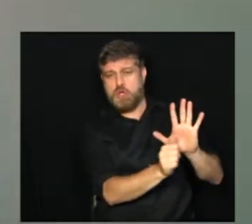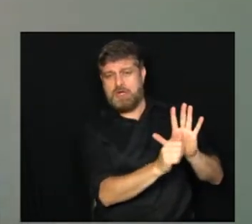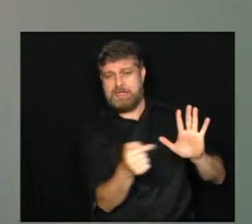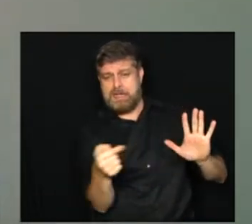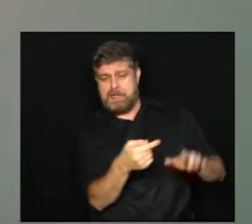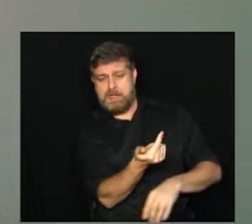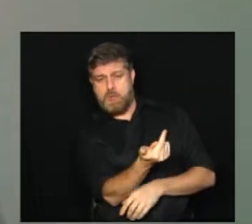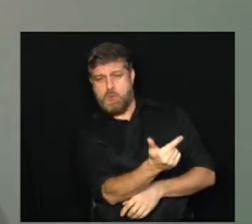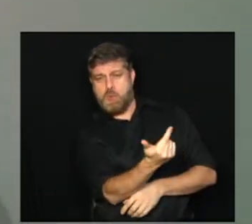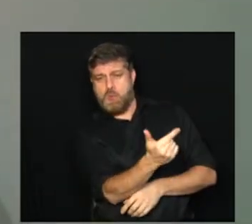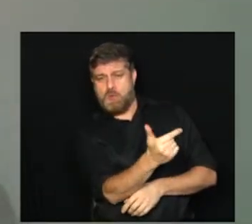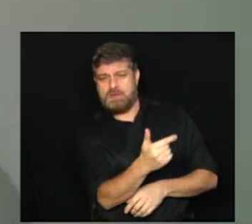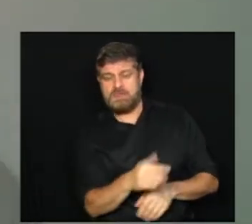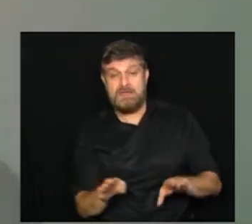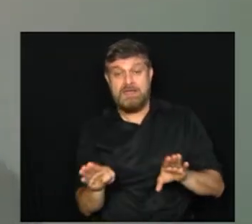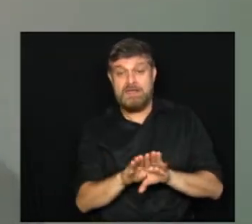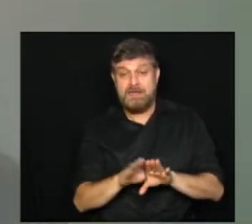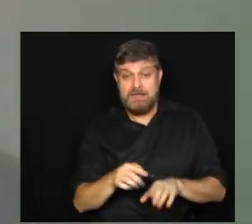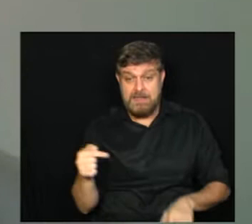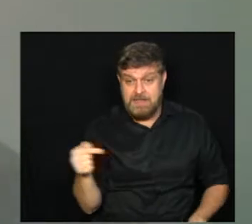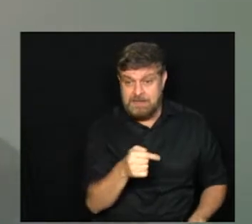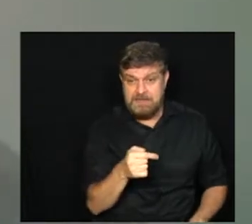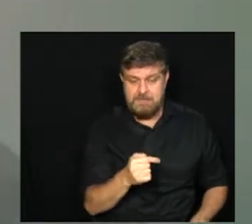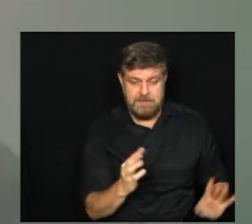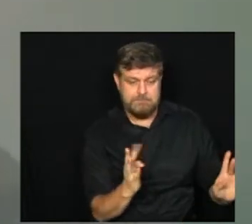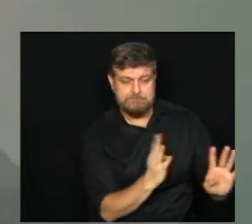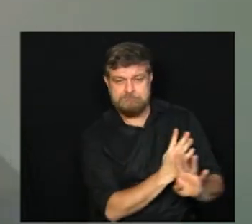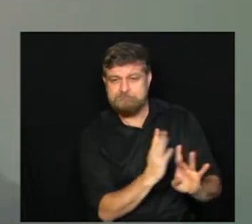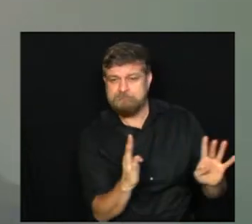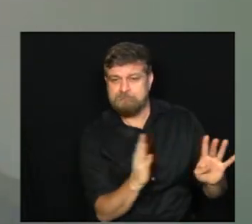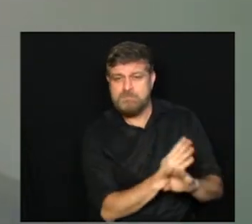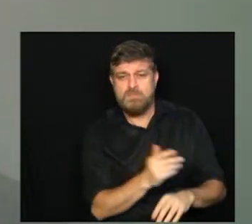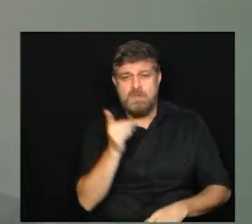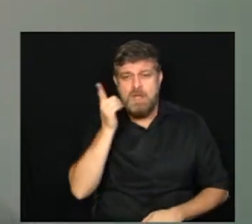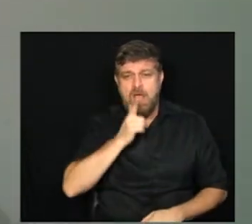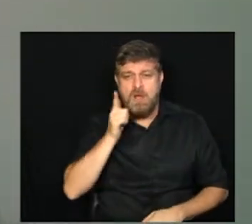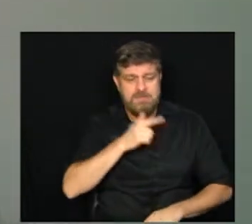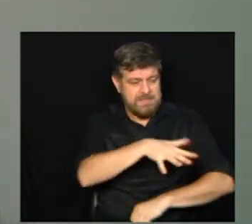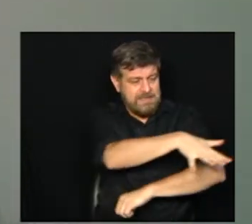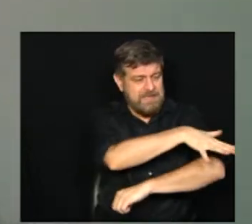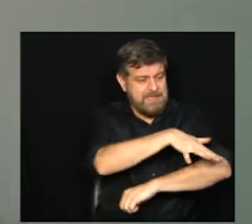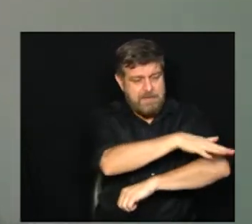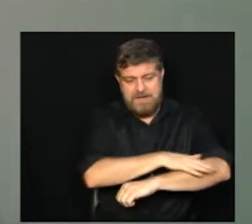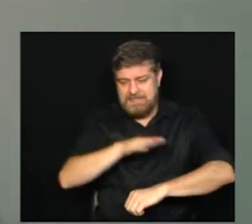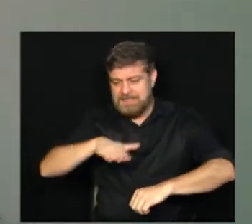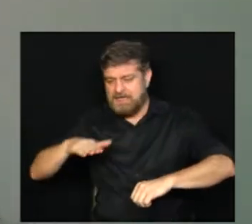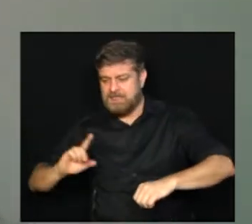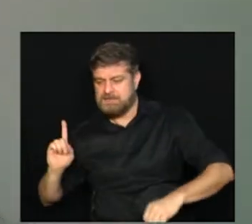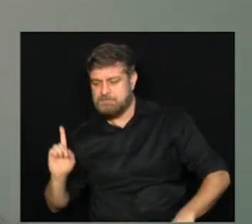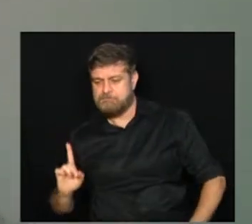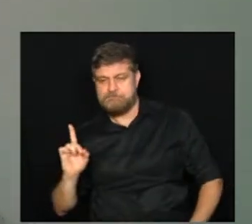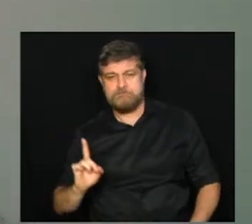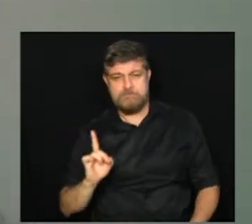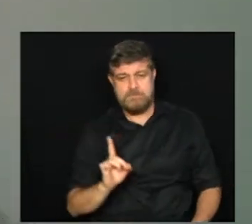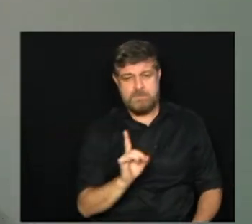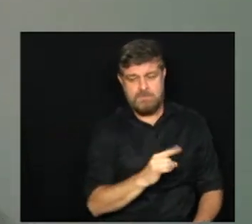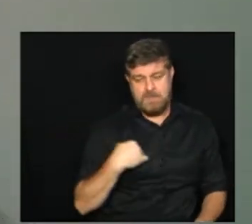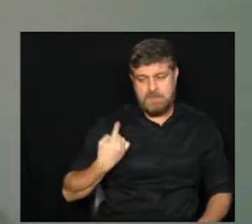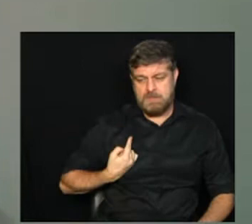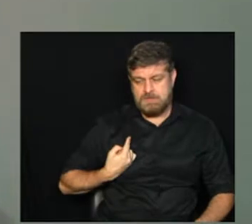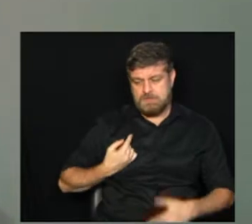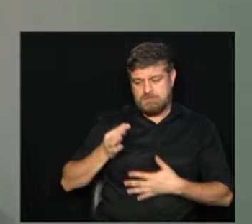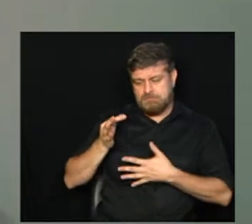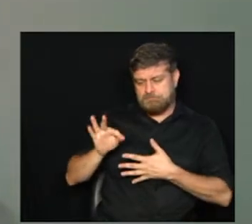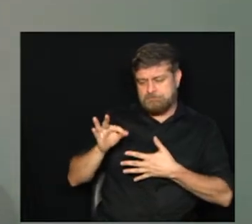ela está conseguindo circular e chegar até esse local. Então, tudo isso foi considerado para a